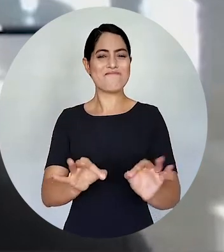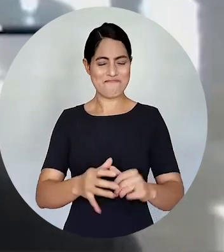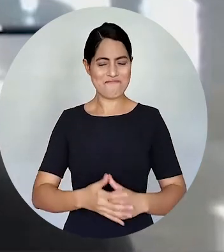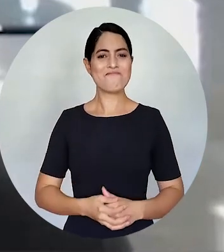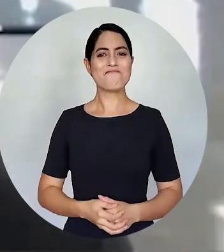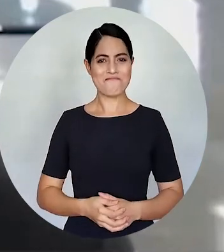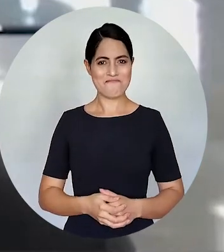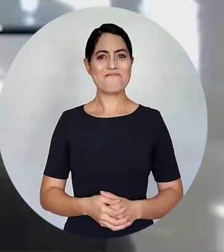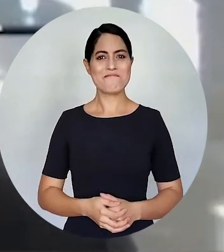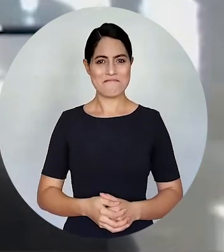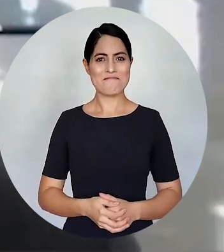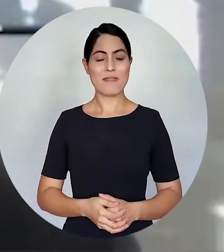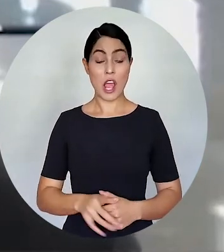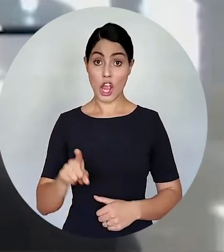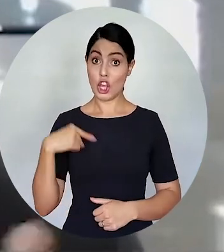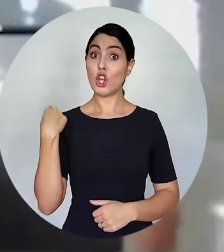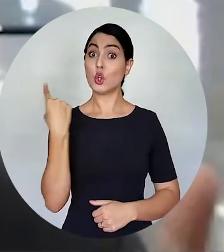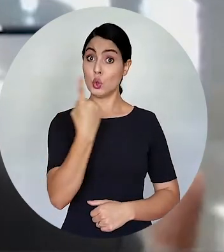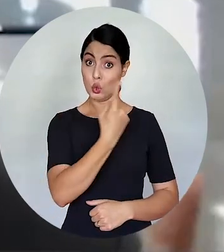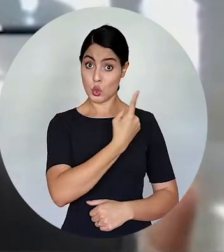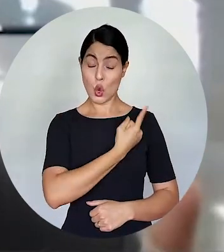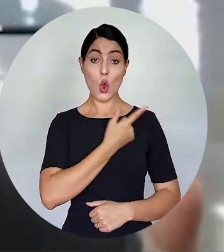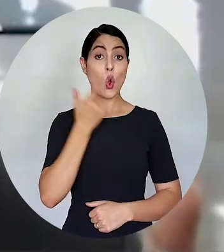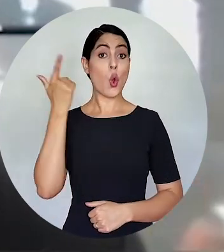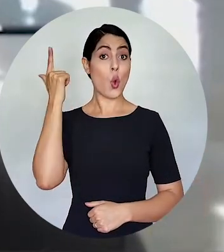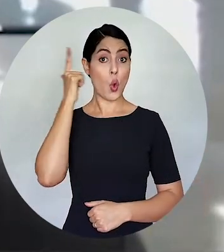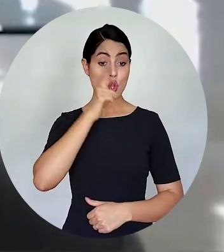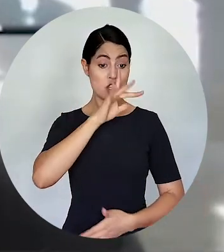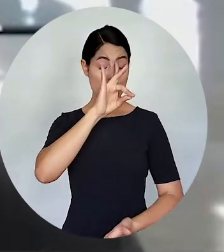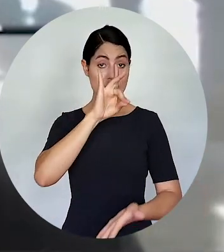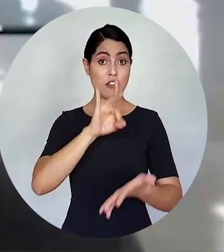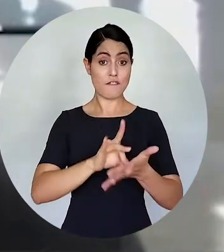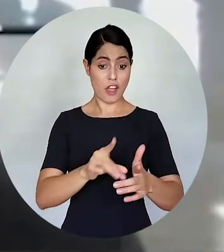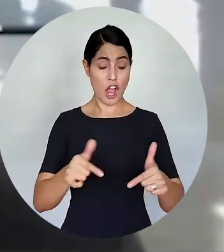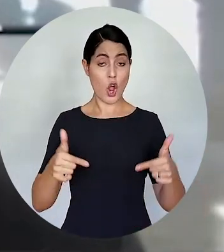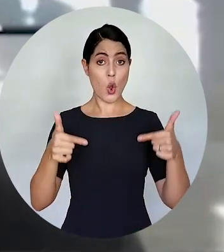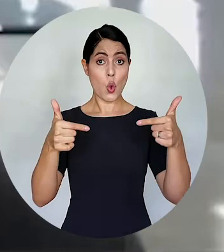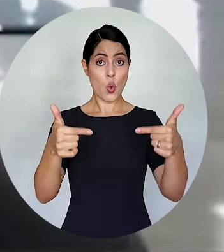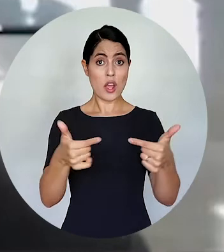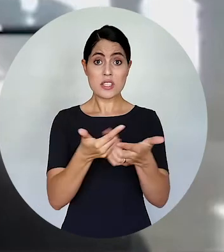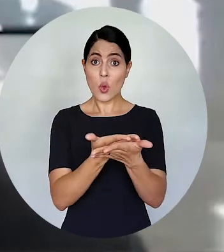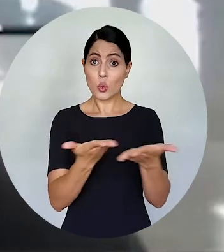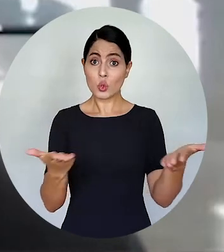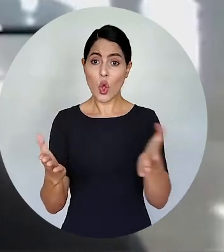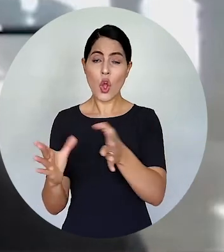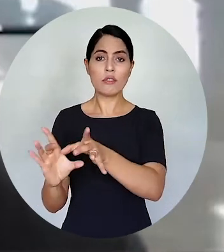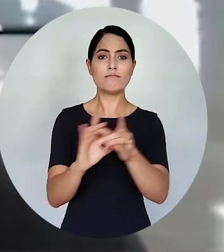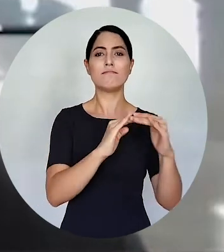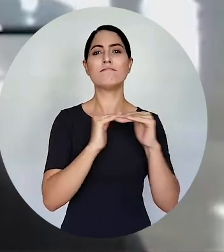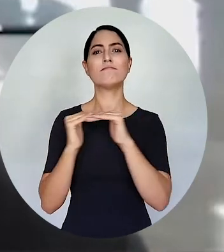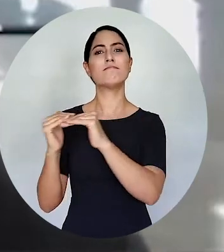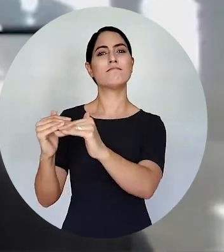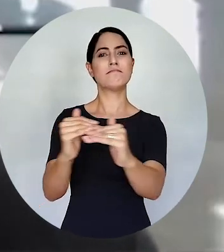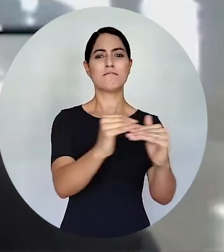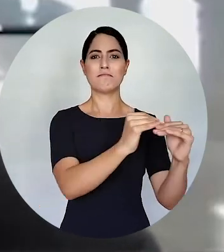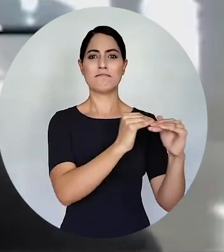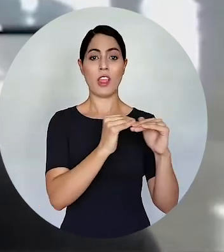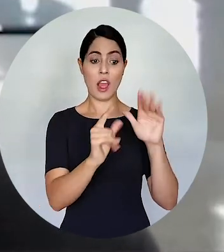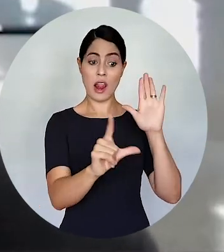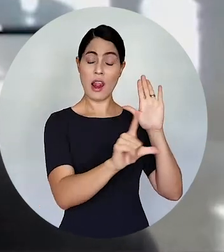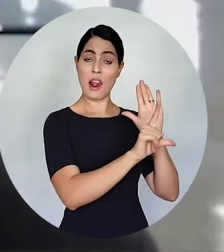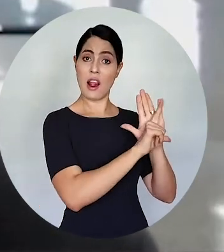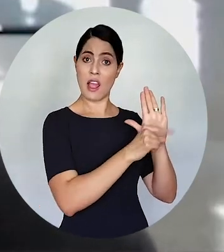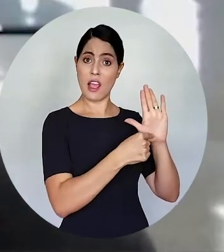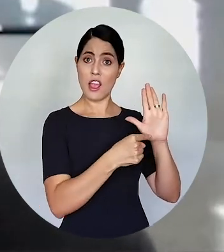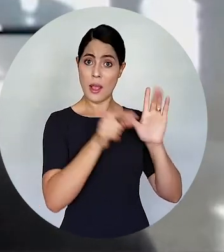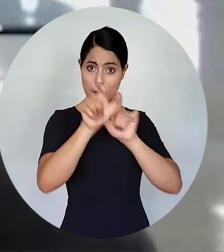desse ideal, para concretizarmos a prática comum de que